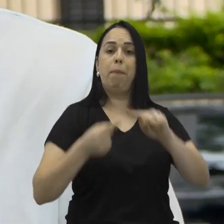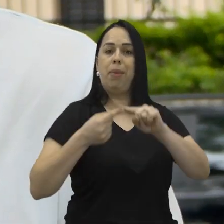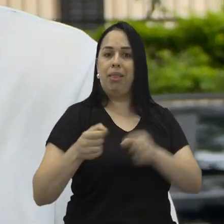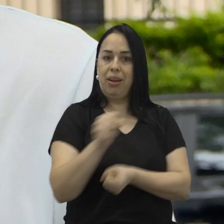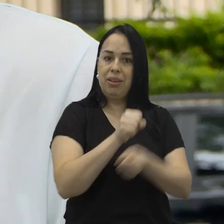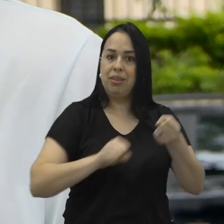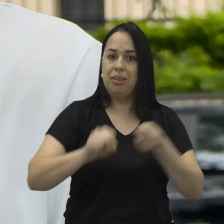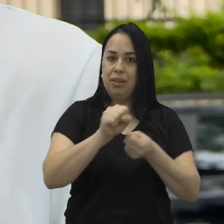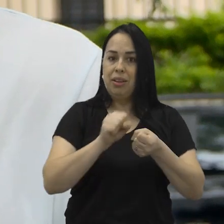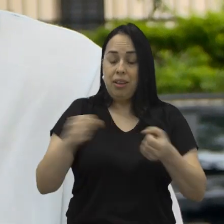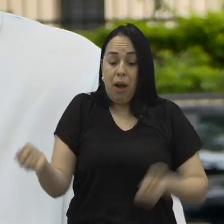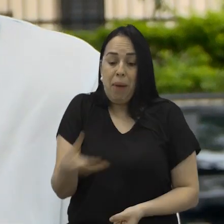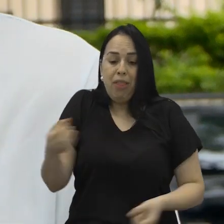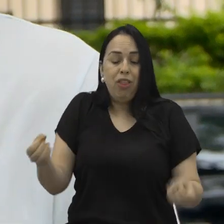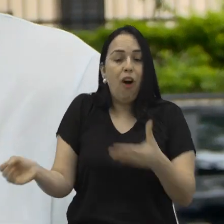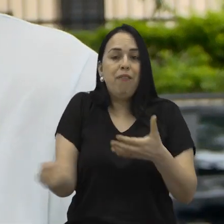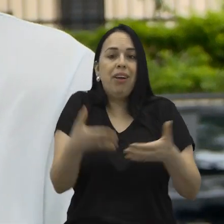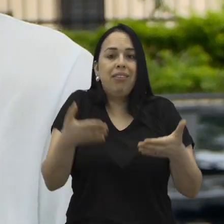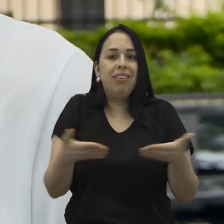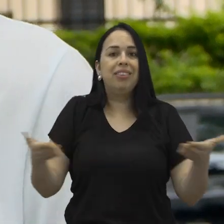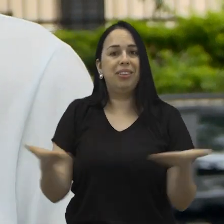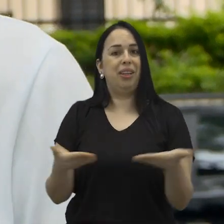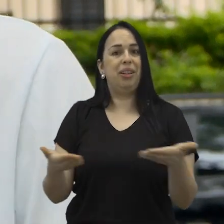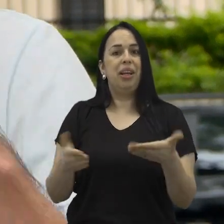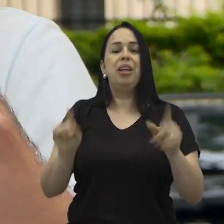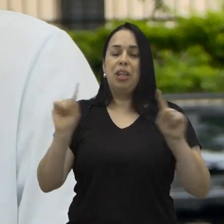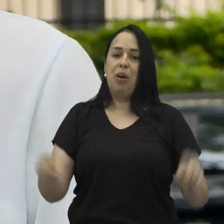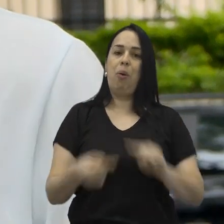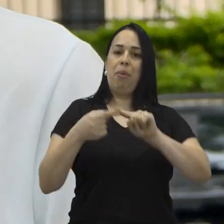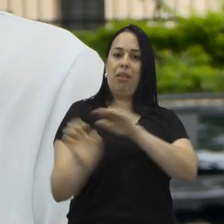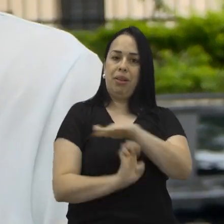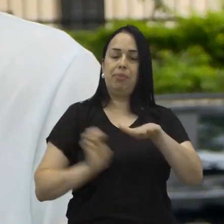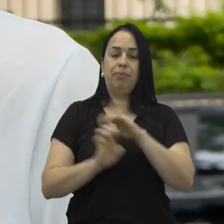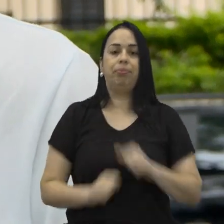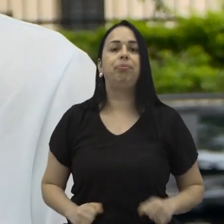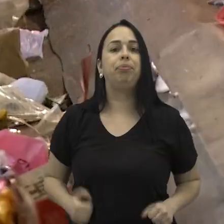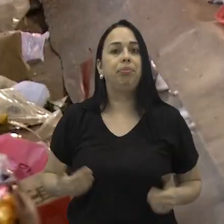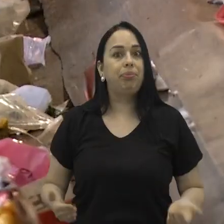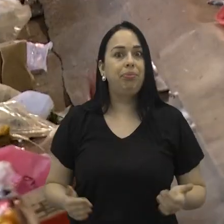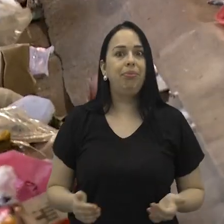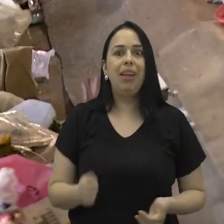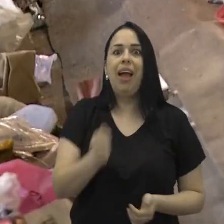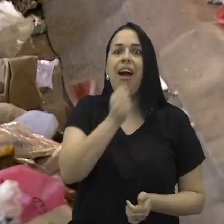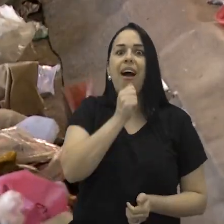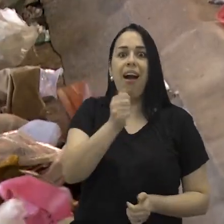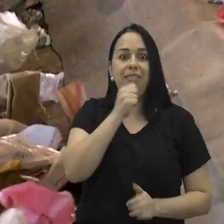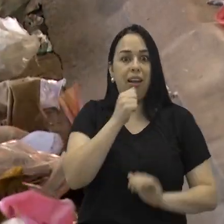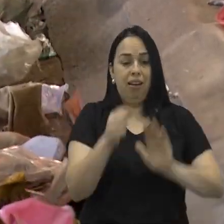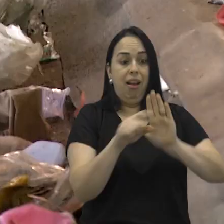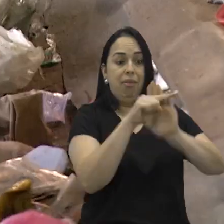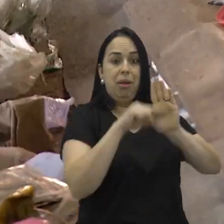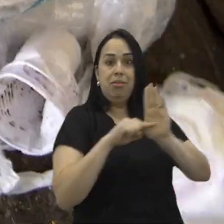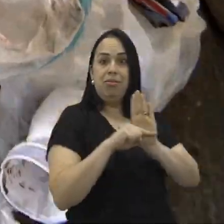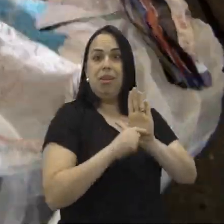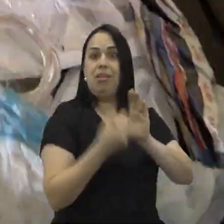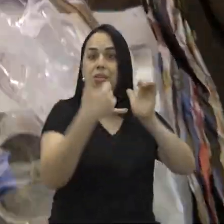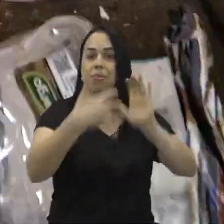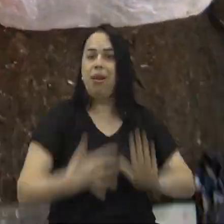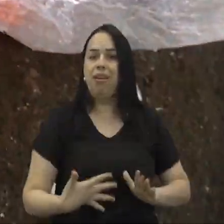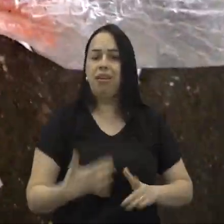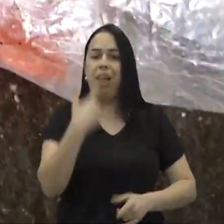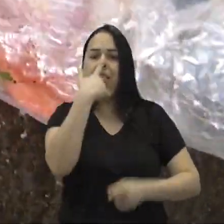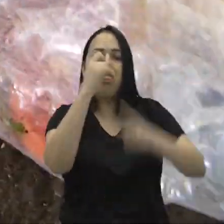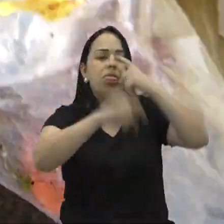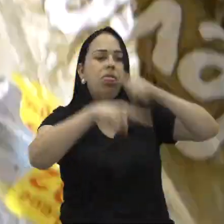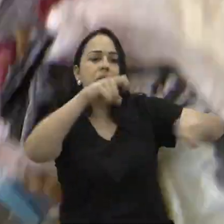grande tendência mais que uma tendência uma realidade atualmente dos negócios em todos os segmentos e Portes ainda de acordo com a pesquisa a redução